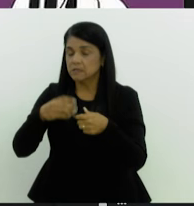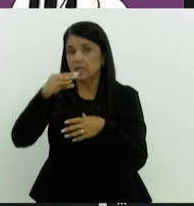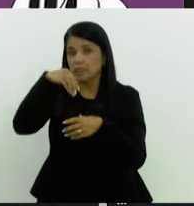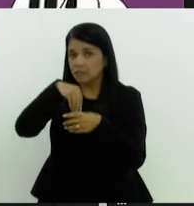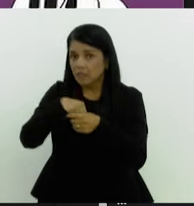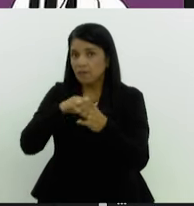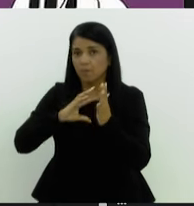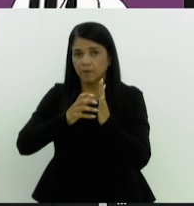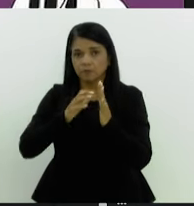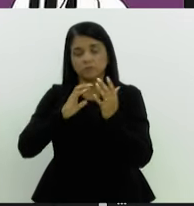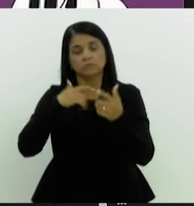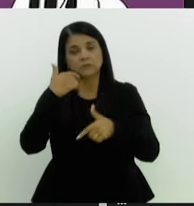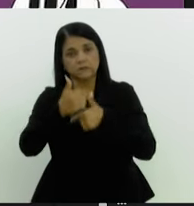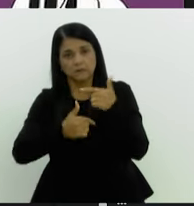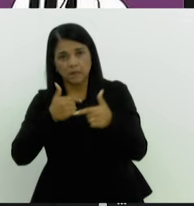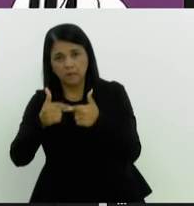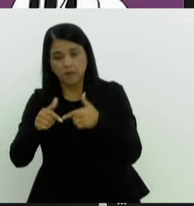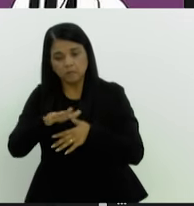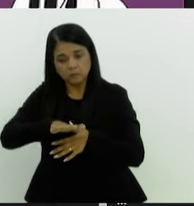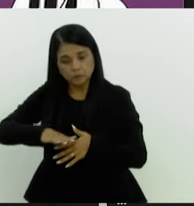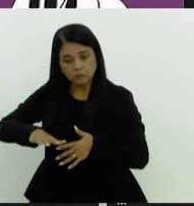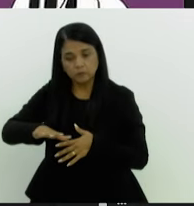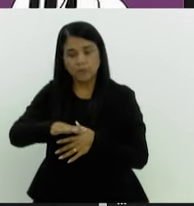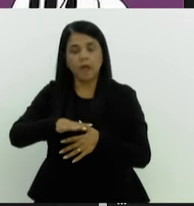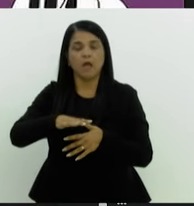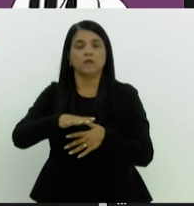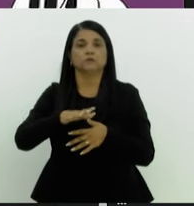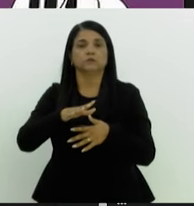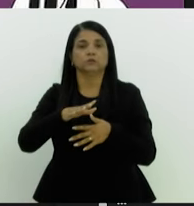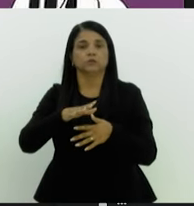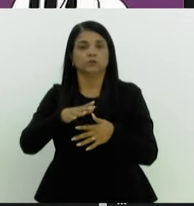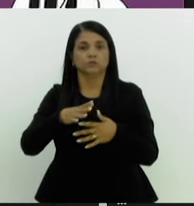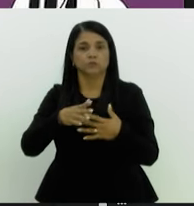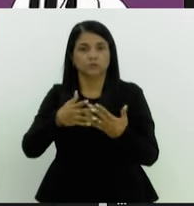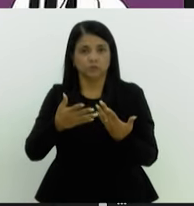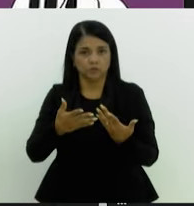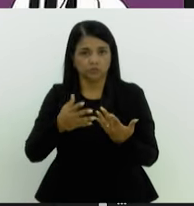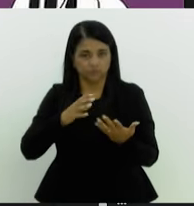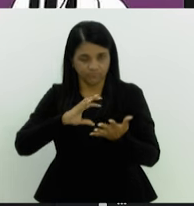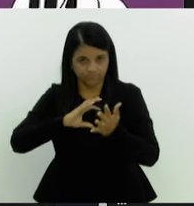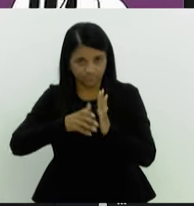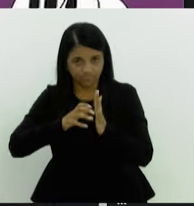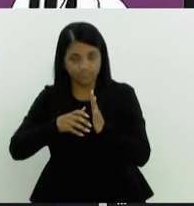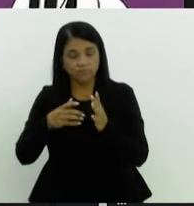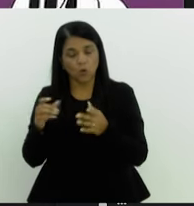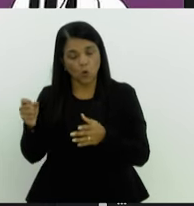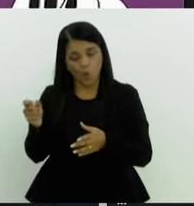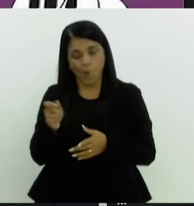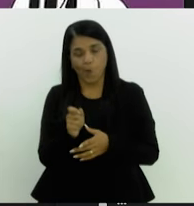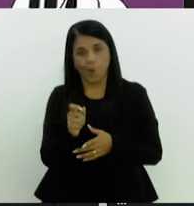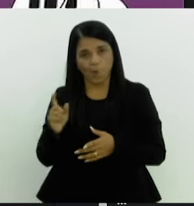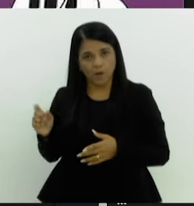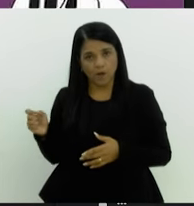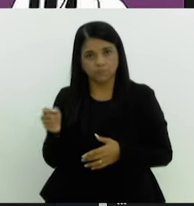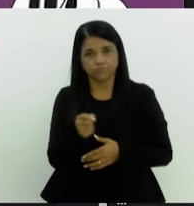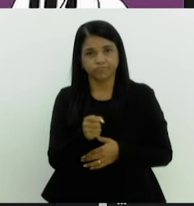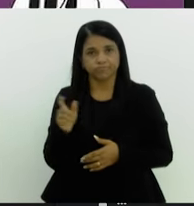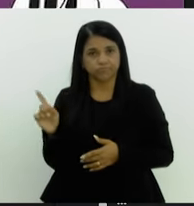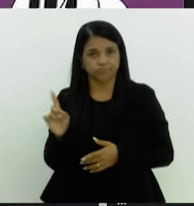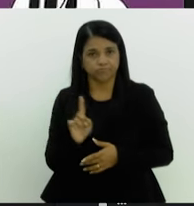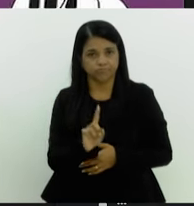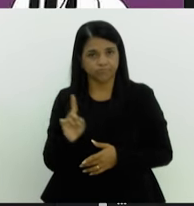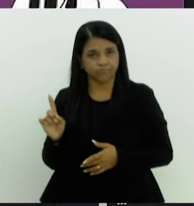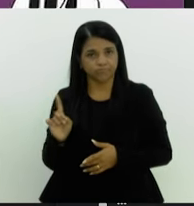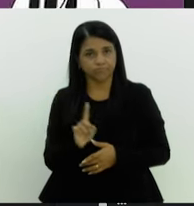para que o espaço partidário e intra partidário também seja ocupado por mulheres em suas direção Nas suas